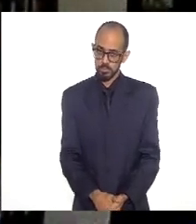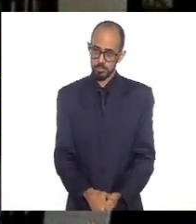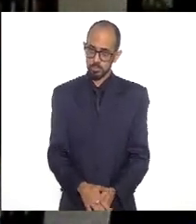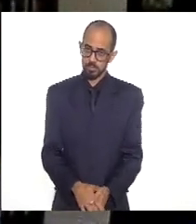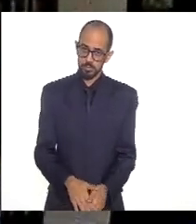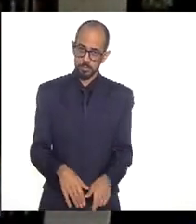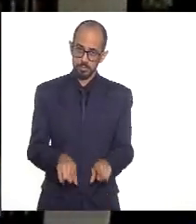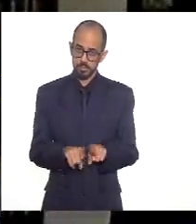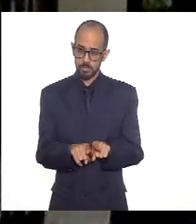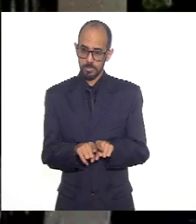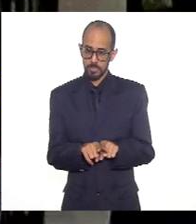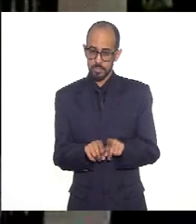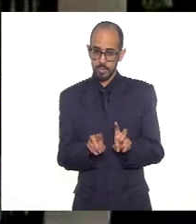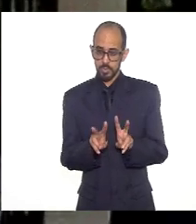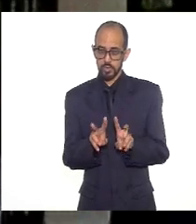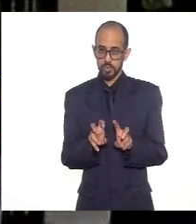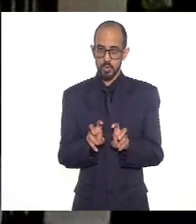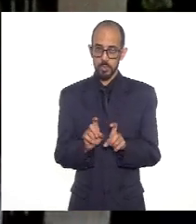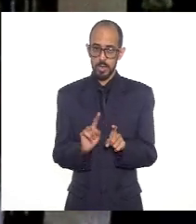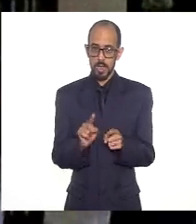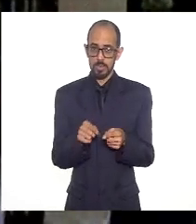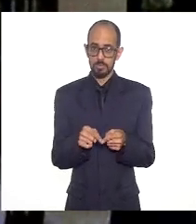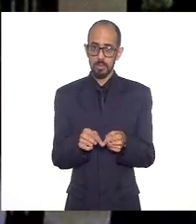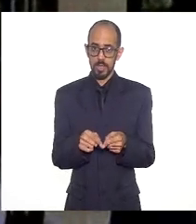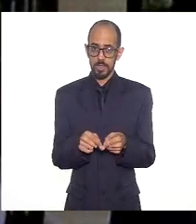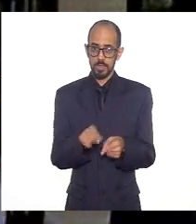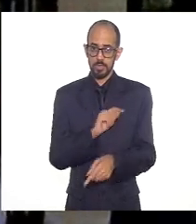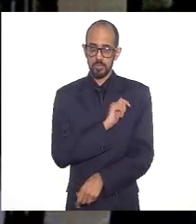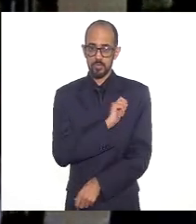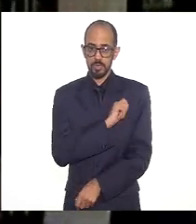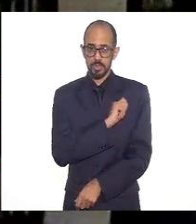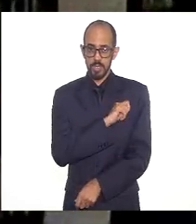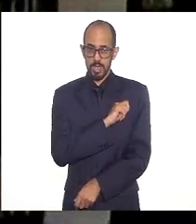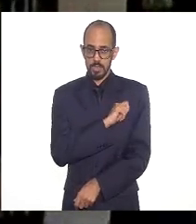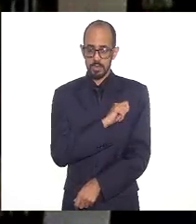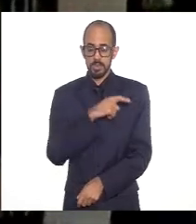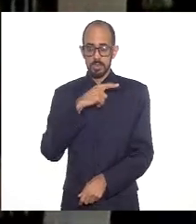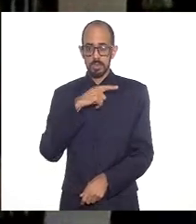Ainda sobre as metas fiscais, é projetado